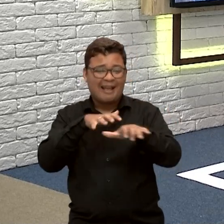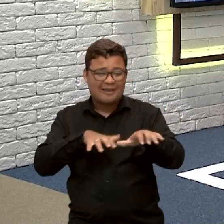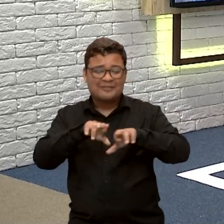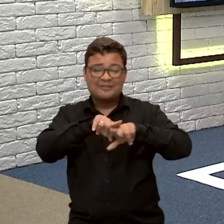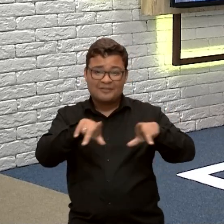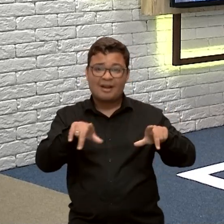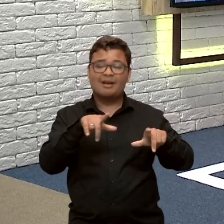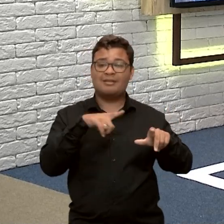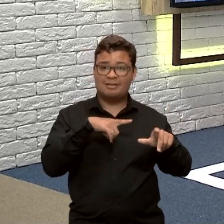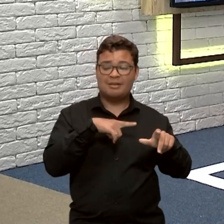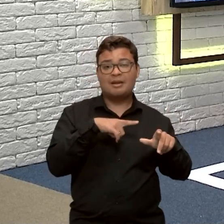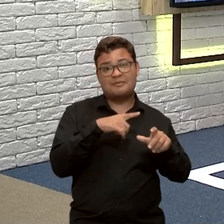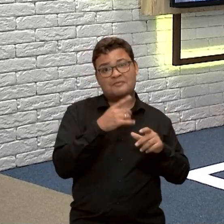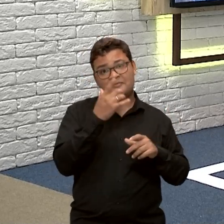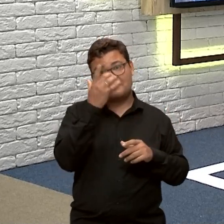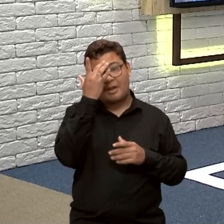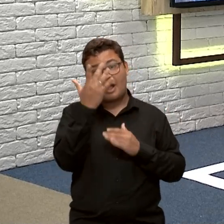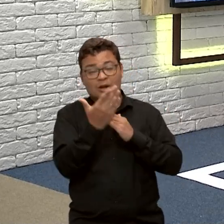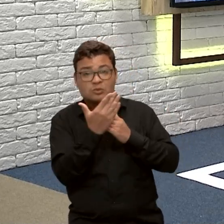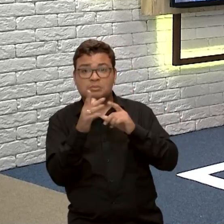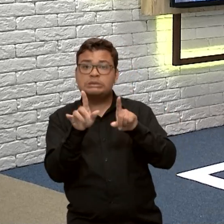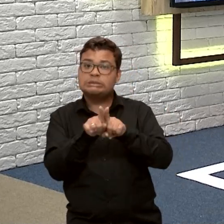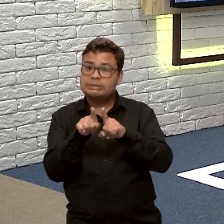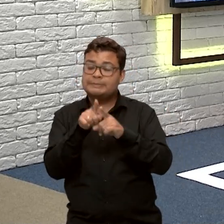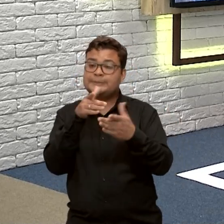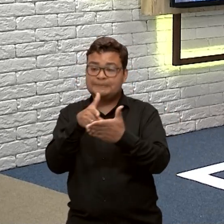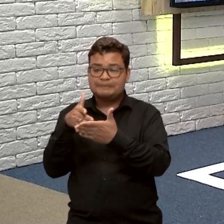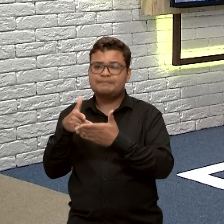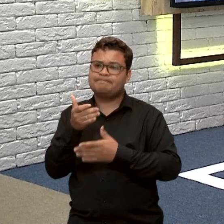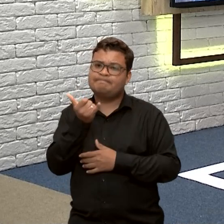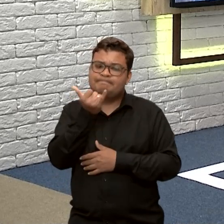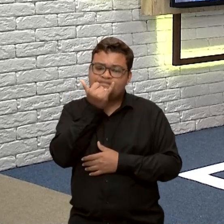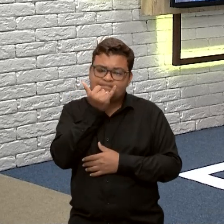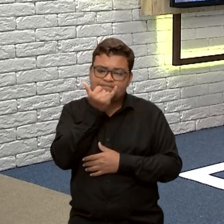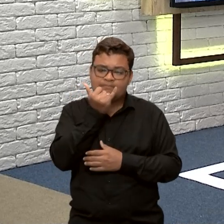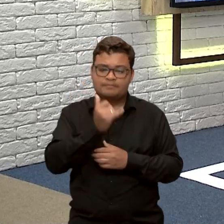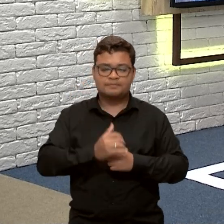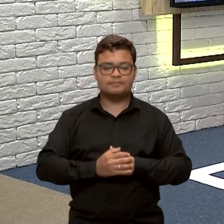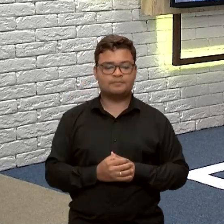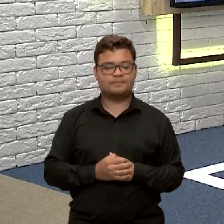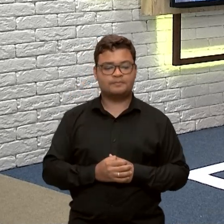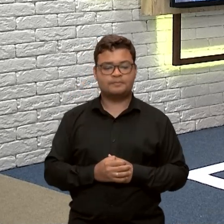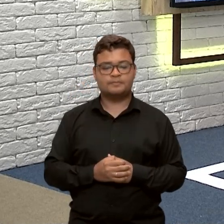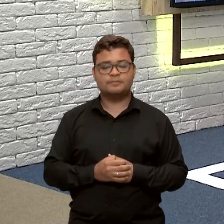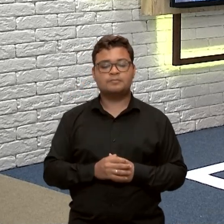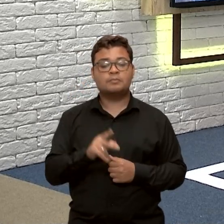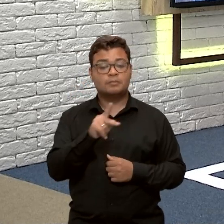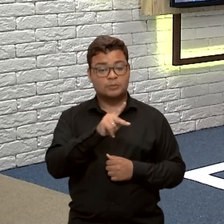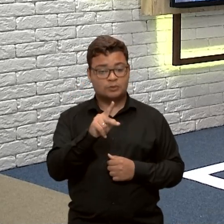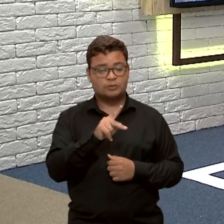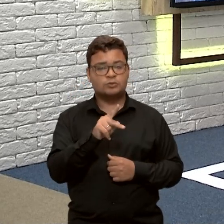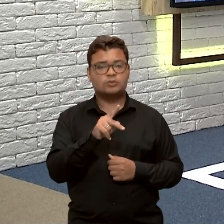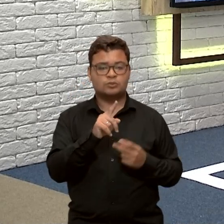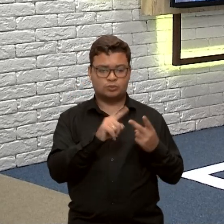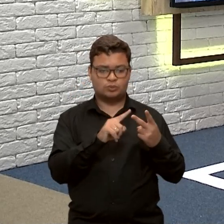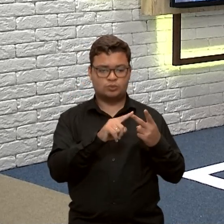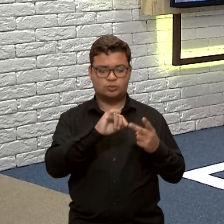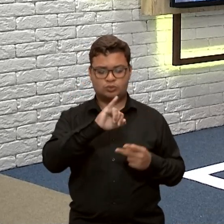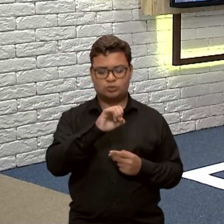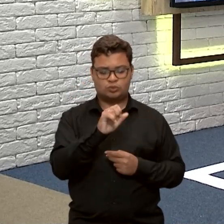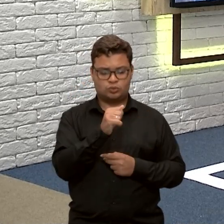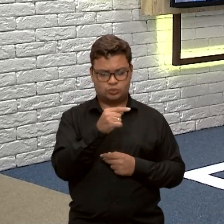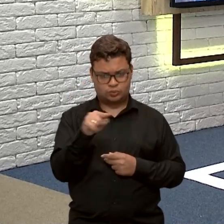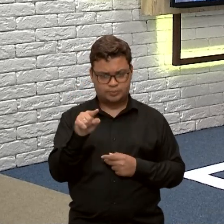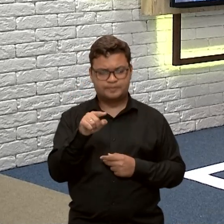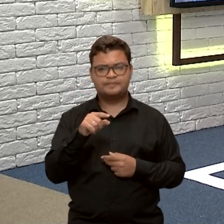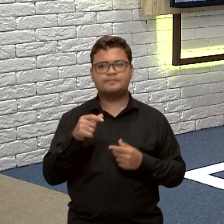vocês, telespectadores e ouvintes. A gente está tendo um pequeno problema de internet hoje, como bem disse o Wellington, né, coisas que a pandemia